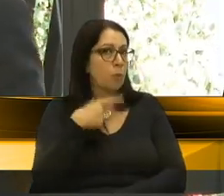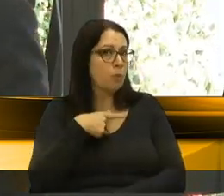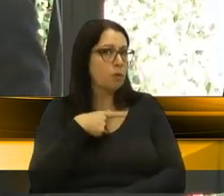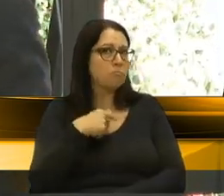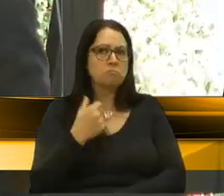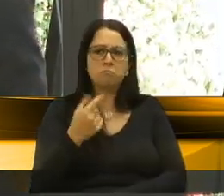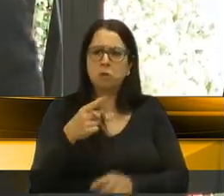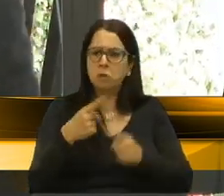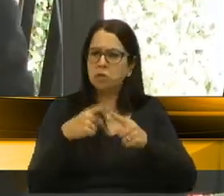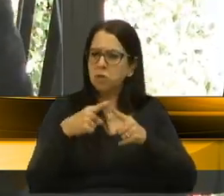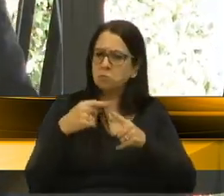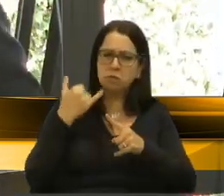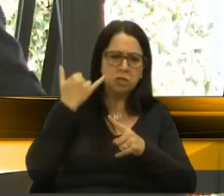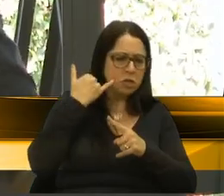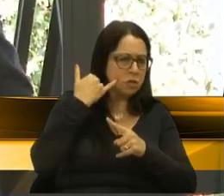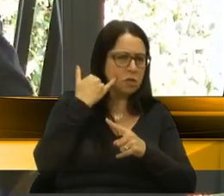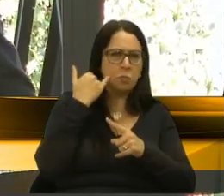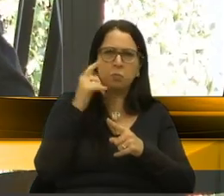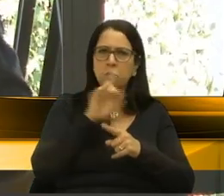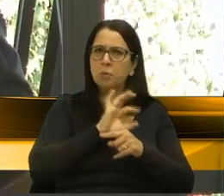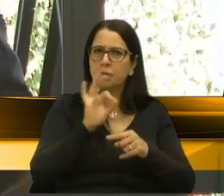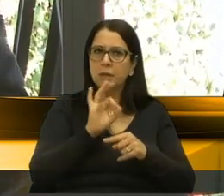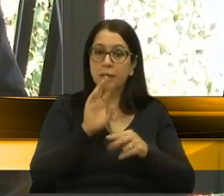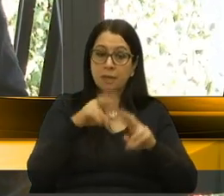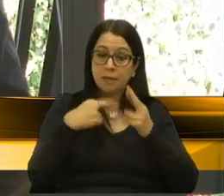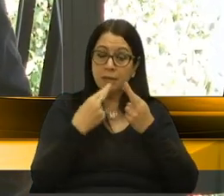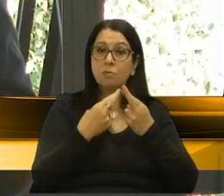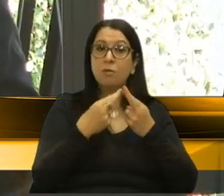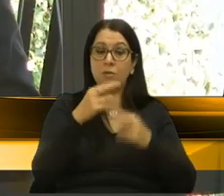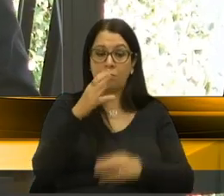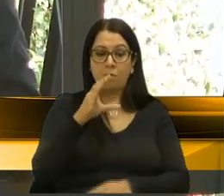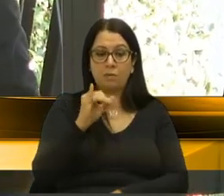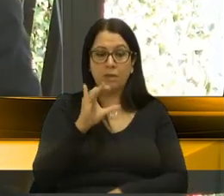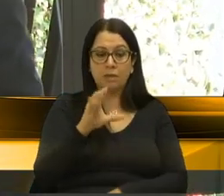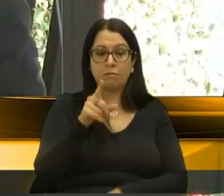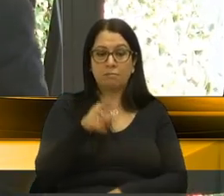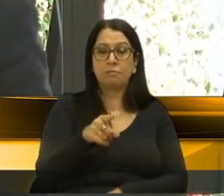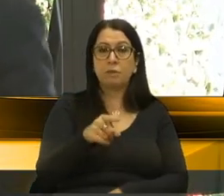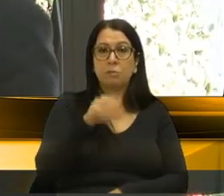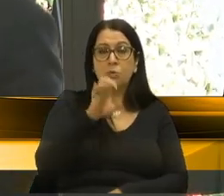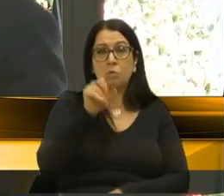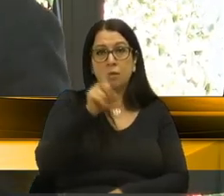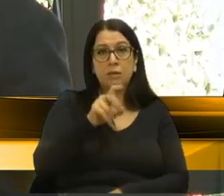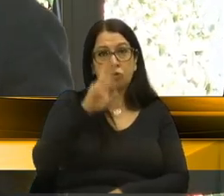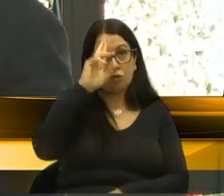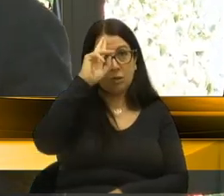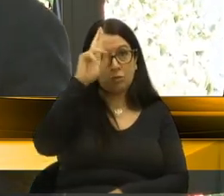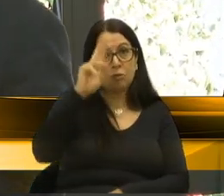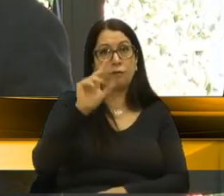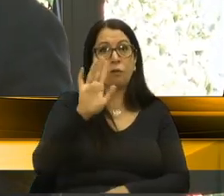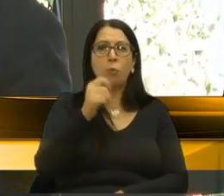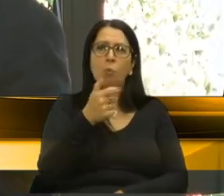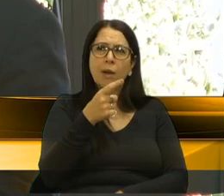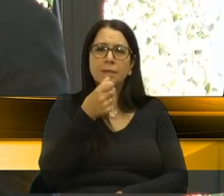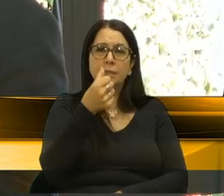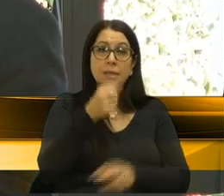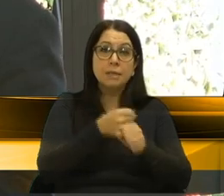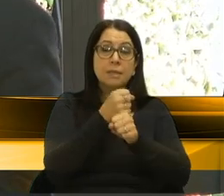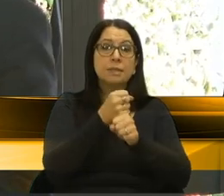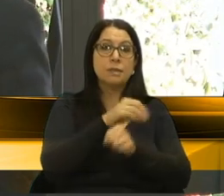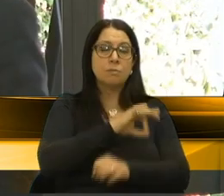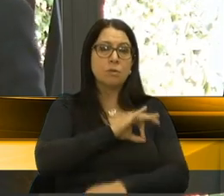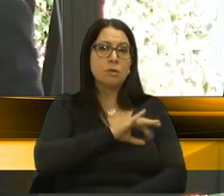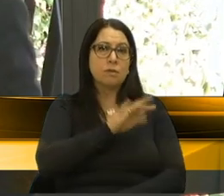tipo de ligação, nunca recebi. Isso dito na reunião almoço da SIC, por um ex-diretor que ficou quase 6 anos na direção da Polícia Federal e